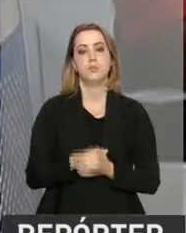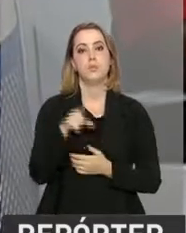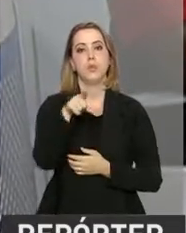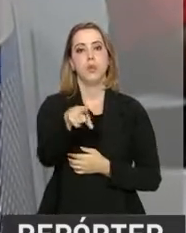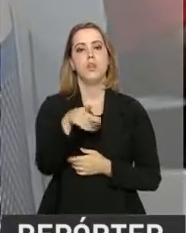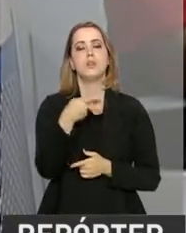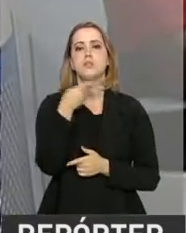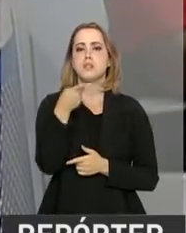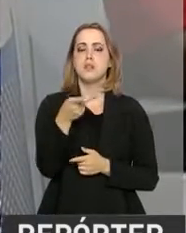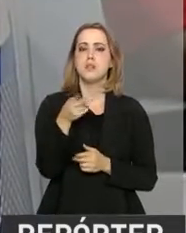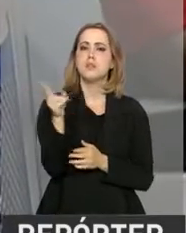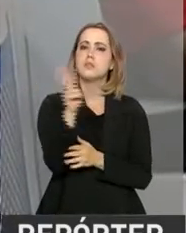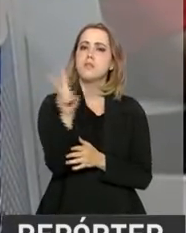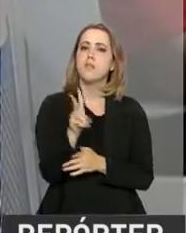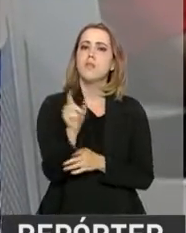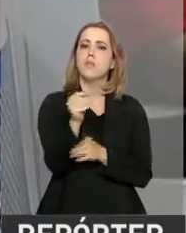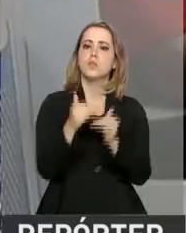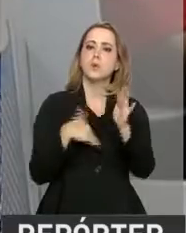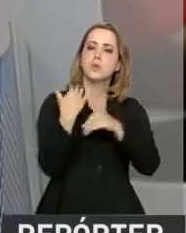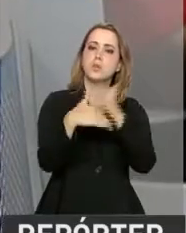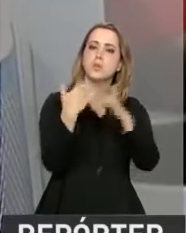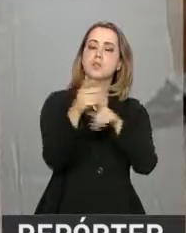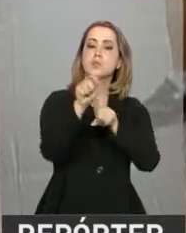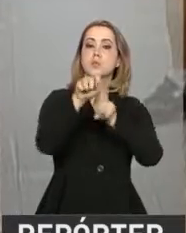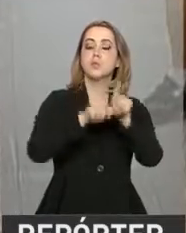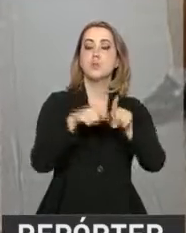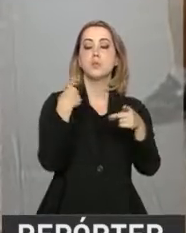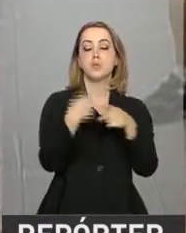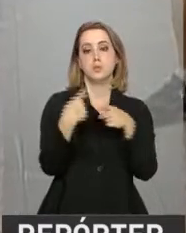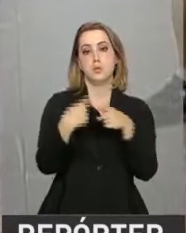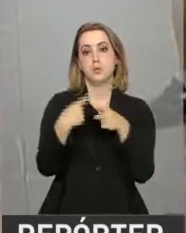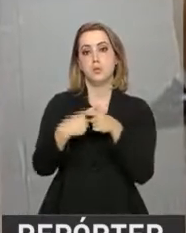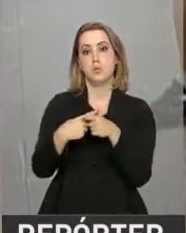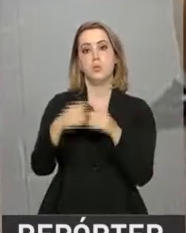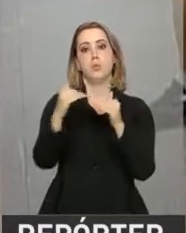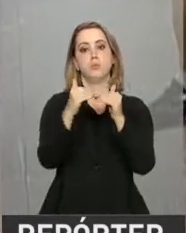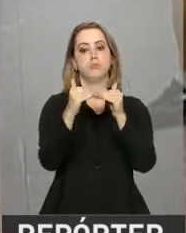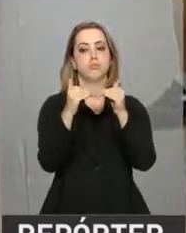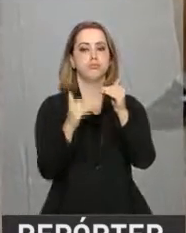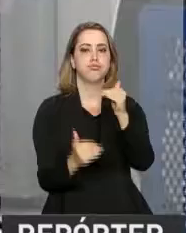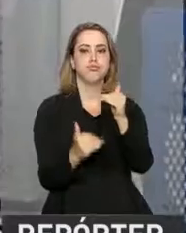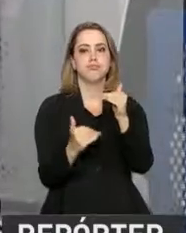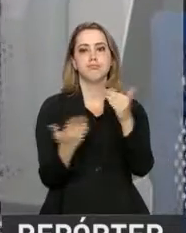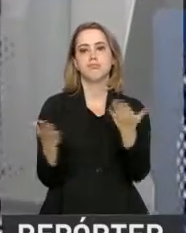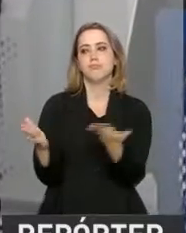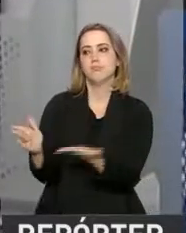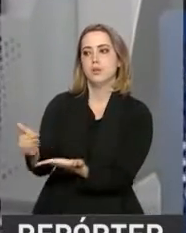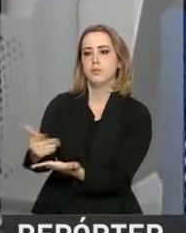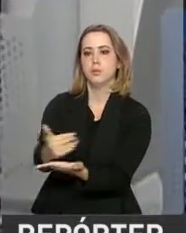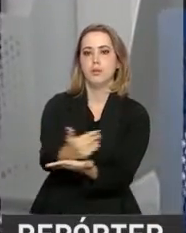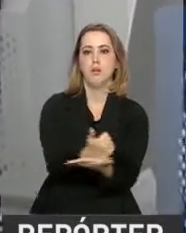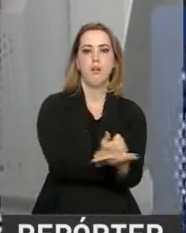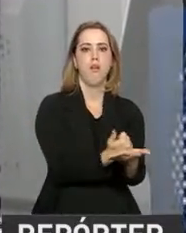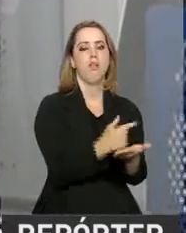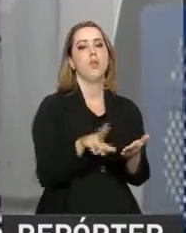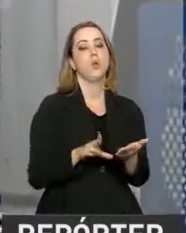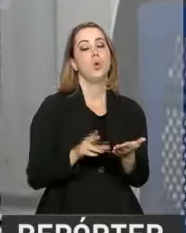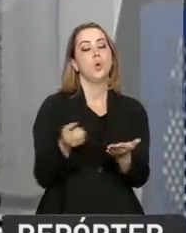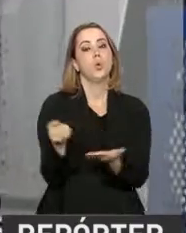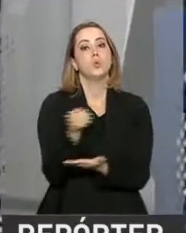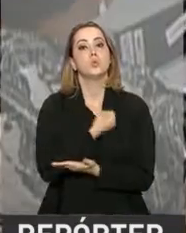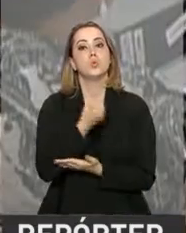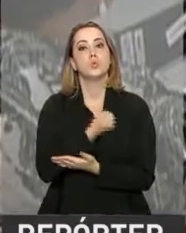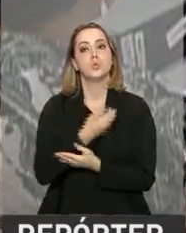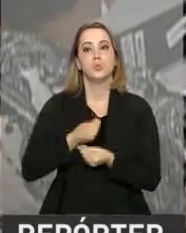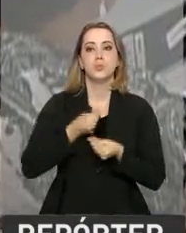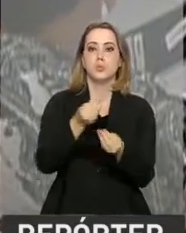Esse rombo cresceu de forma acelerada nos últimos meses por conta da queda na arrecadação, do aumento do número de benefícios